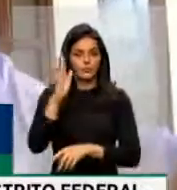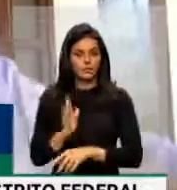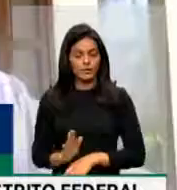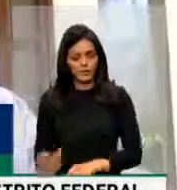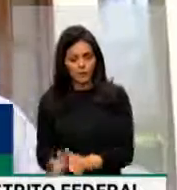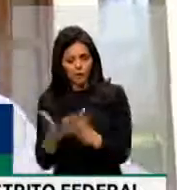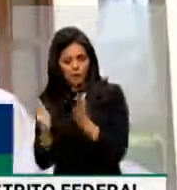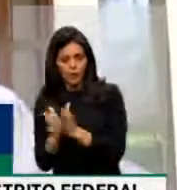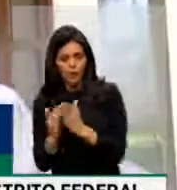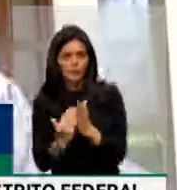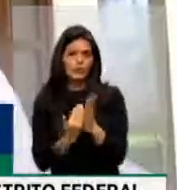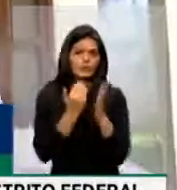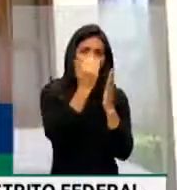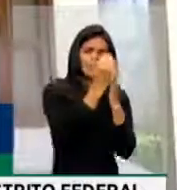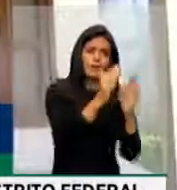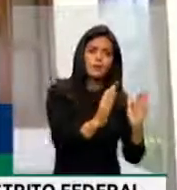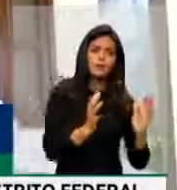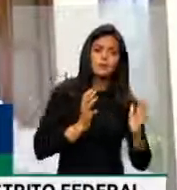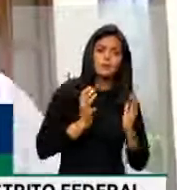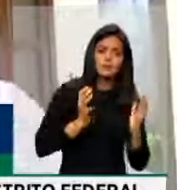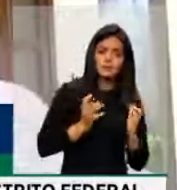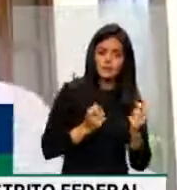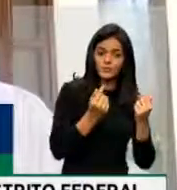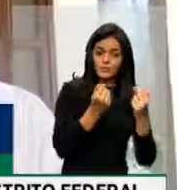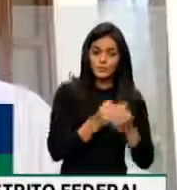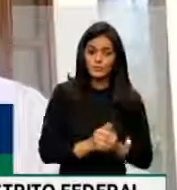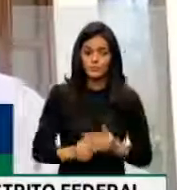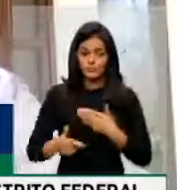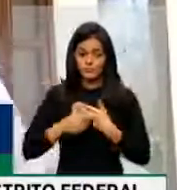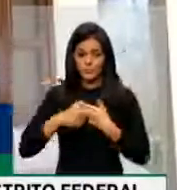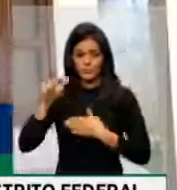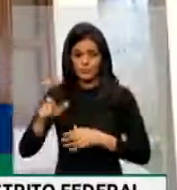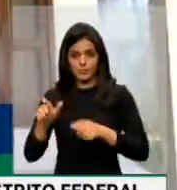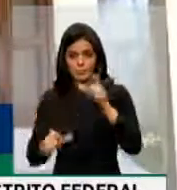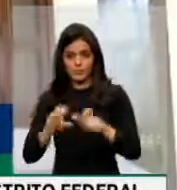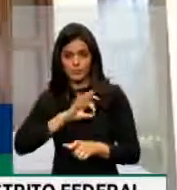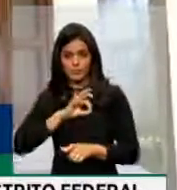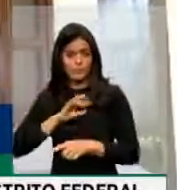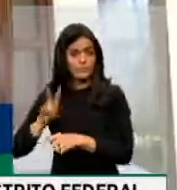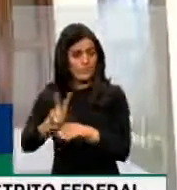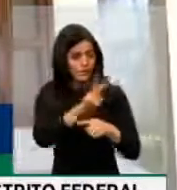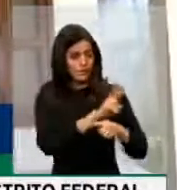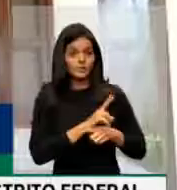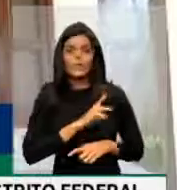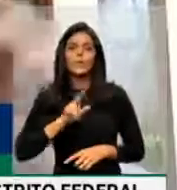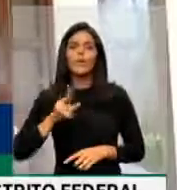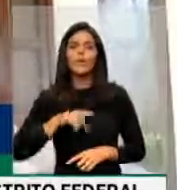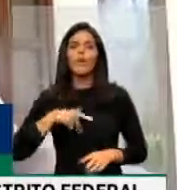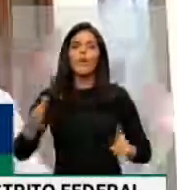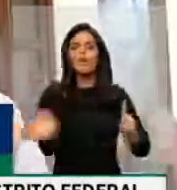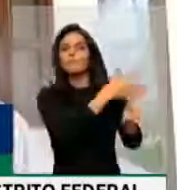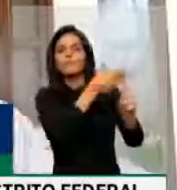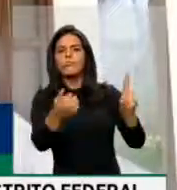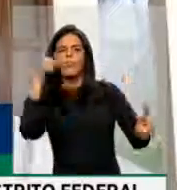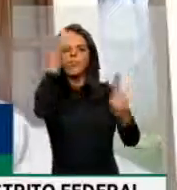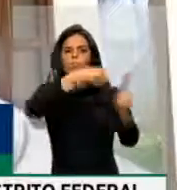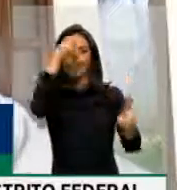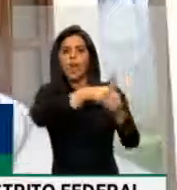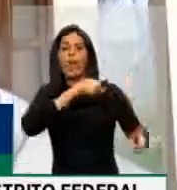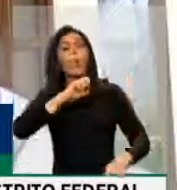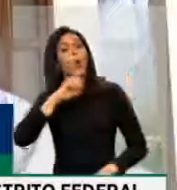aos mais ricos, e que o papel da polícia é proteger e não agredir ou matar, como vem